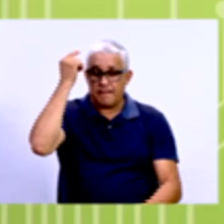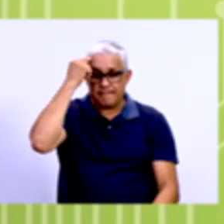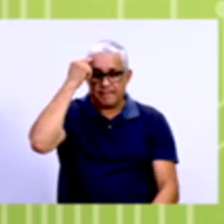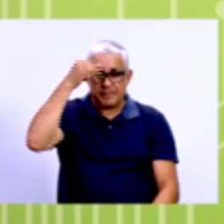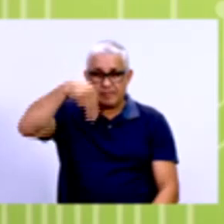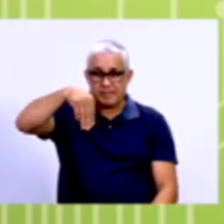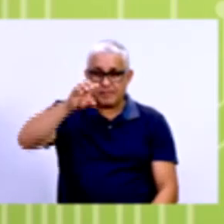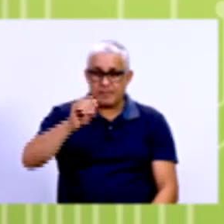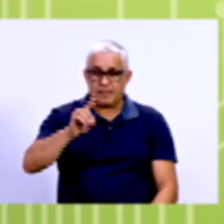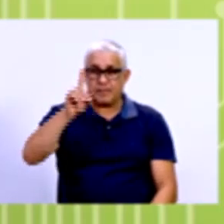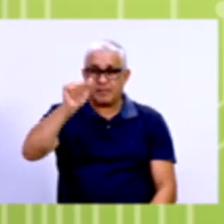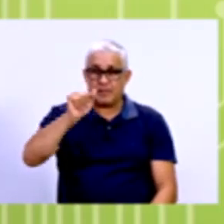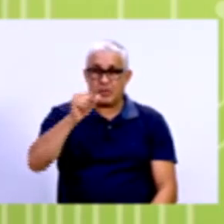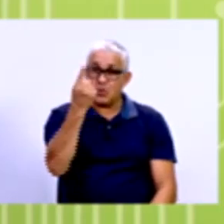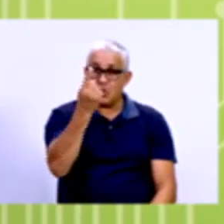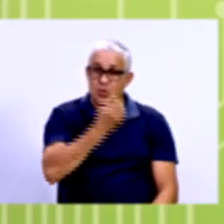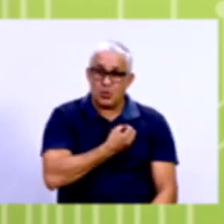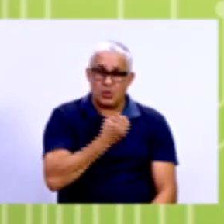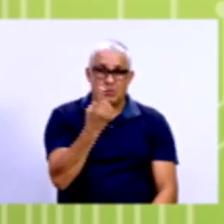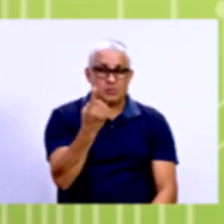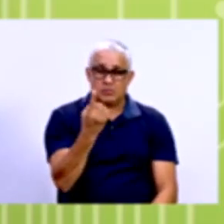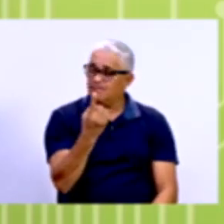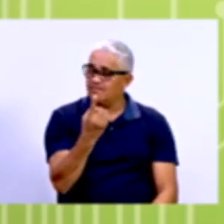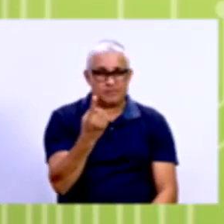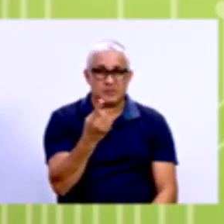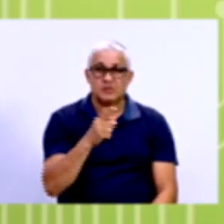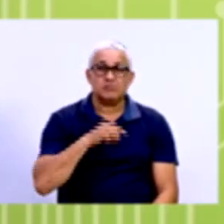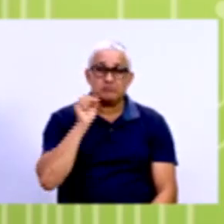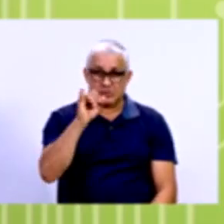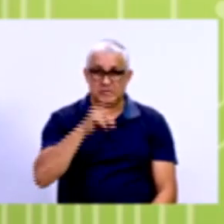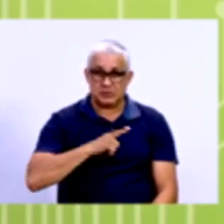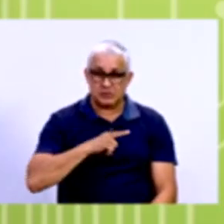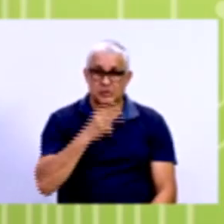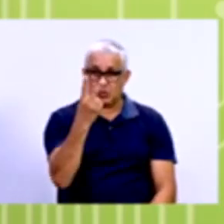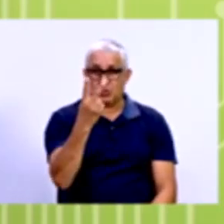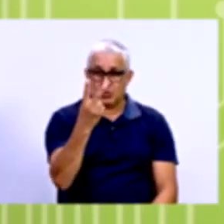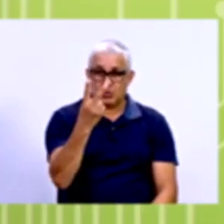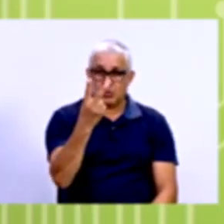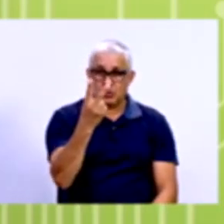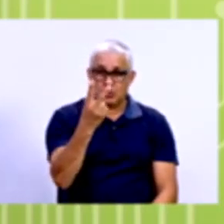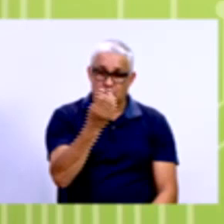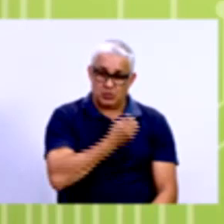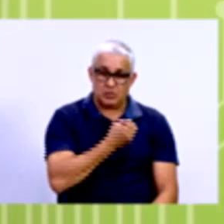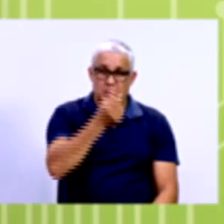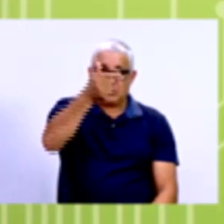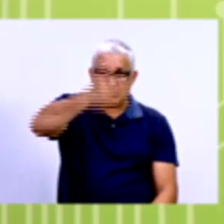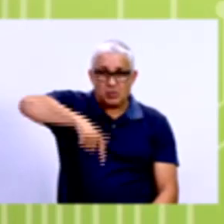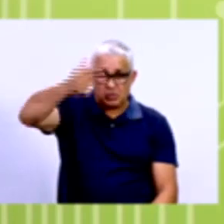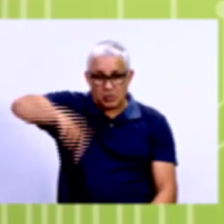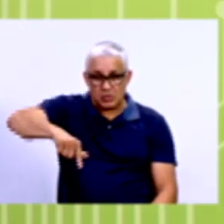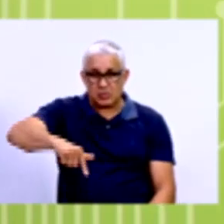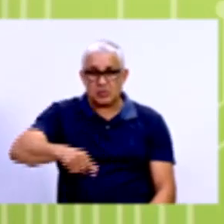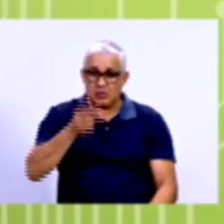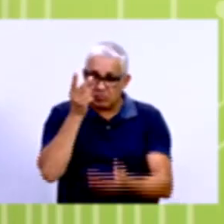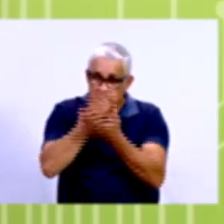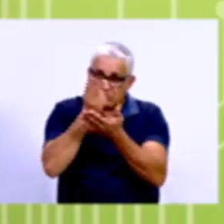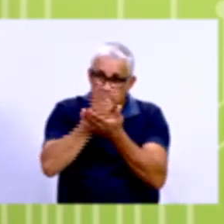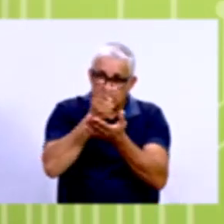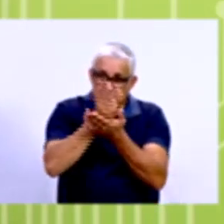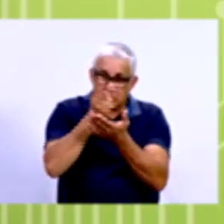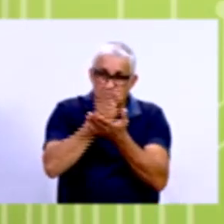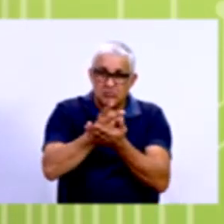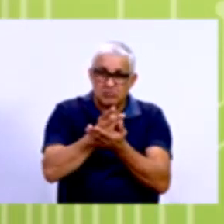pode ser um número só, e não é. Se tiver dois números que se repitam na mesma